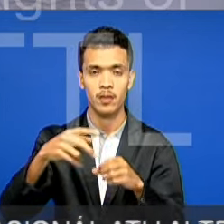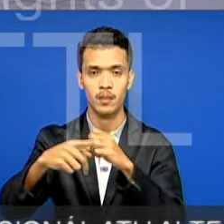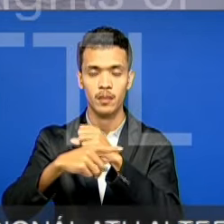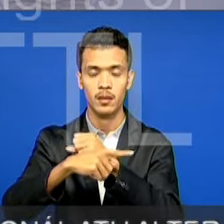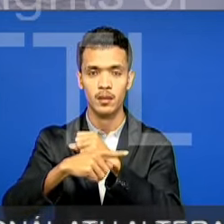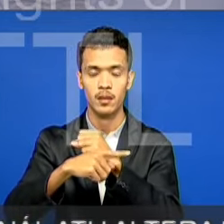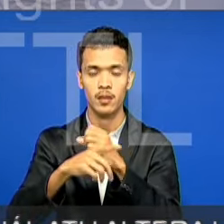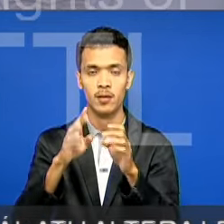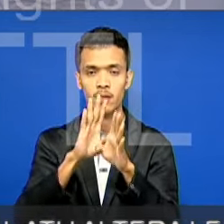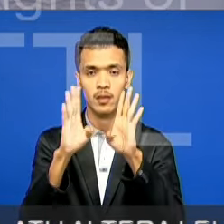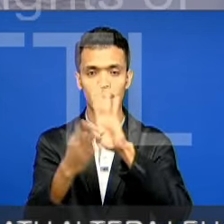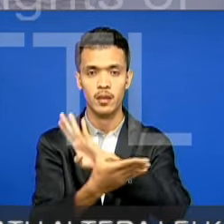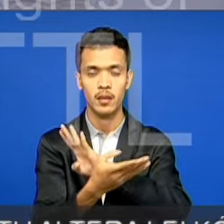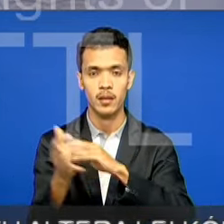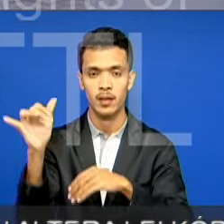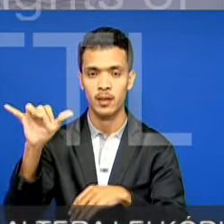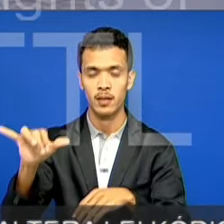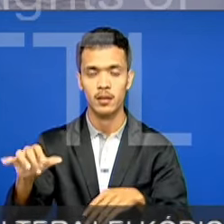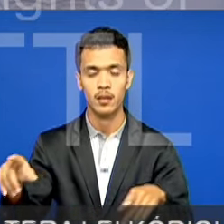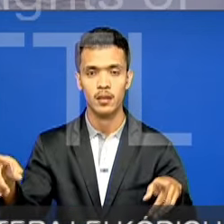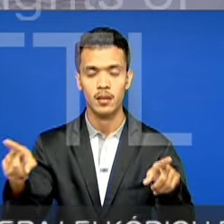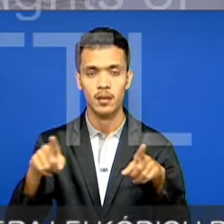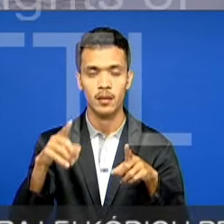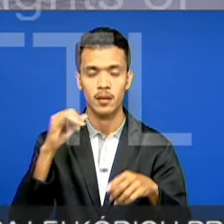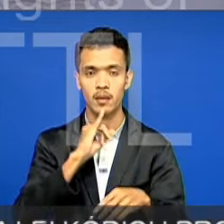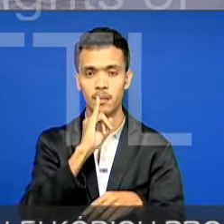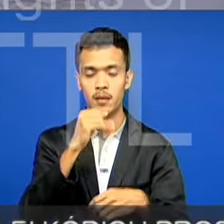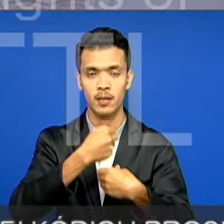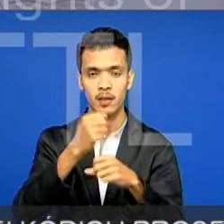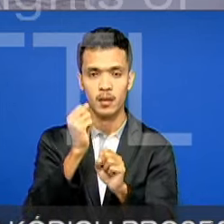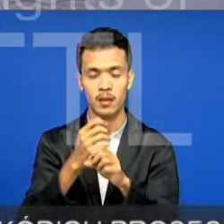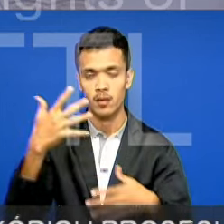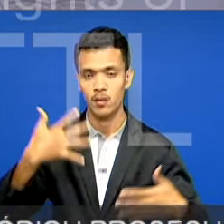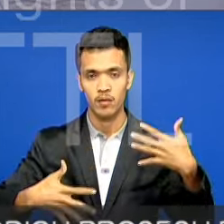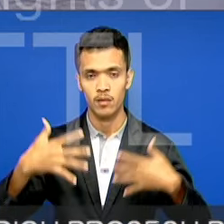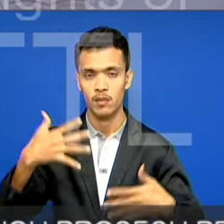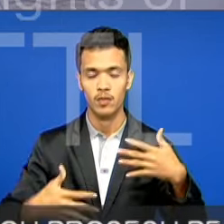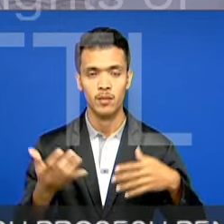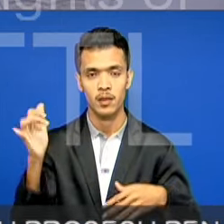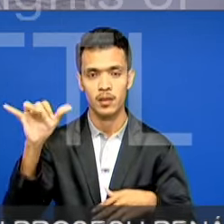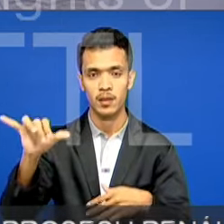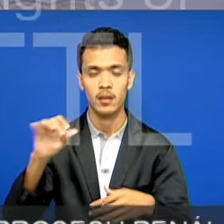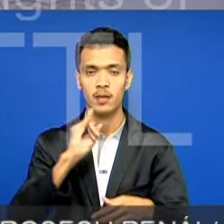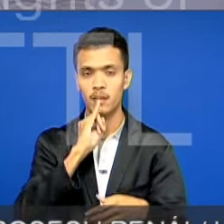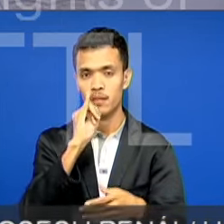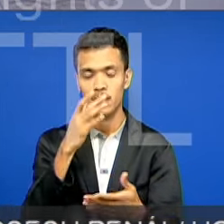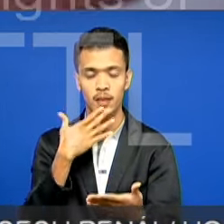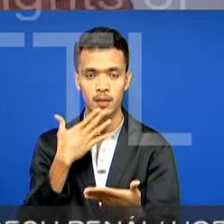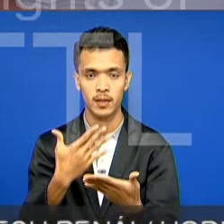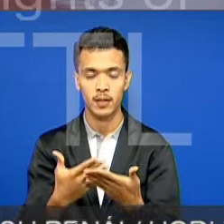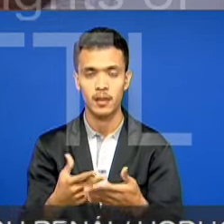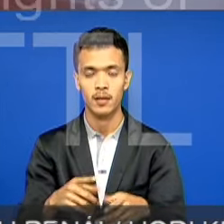nessa vale, se era uma funda, se era uma rede, né, se era uma que dia com tudo, se era uma que dia que liu.